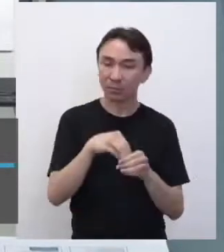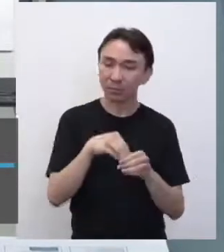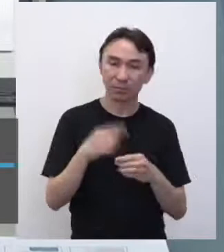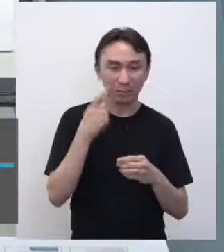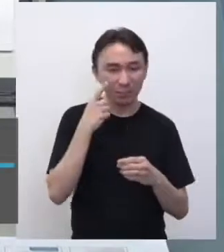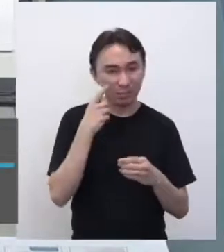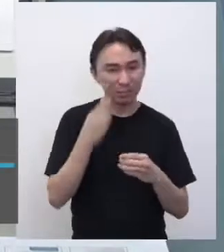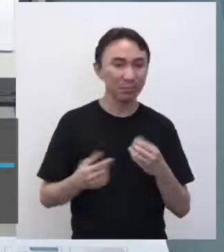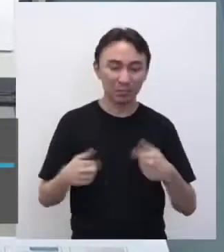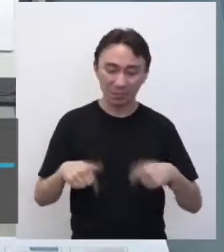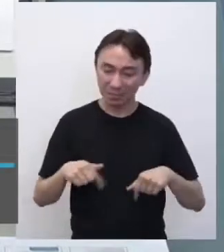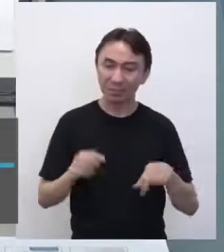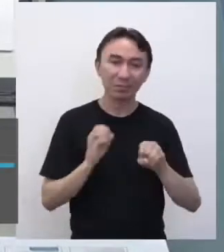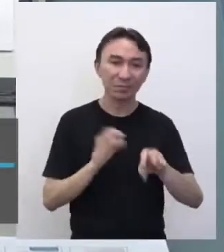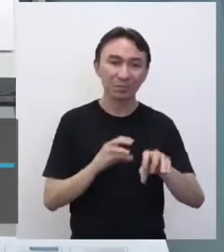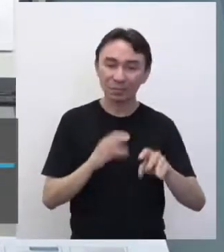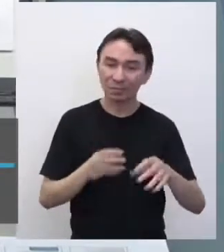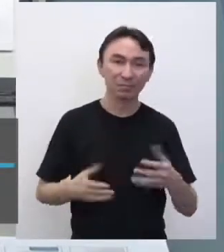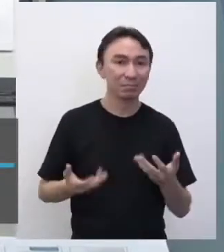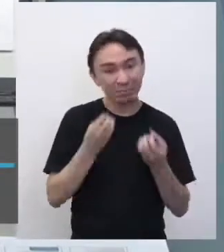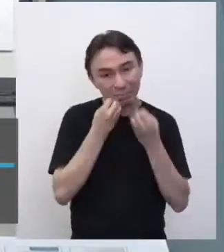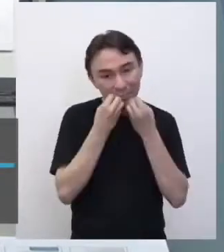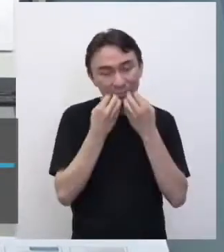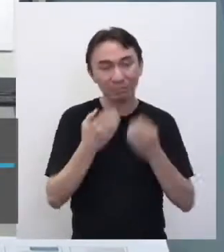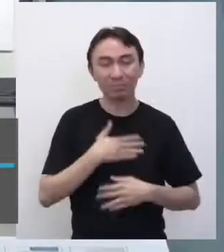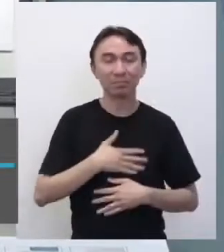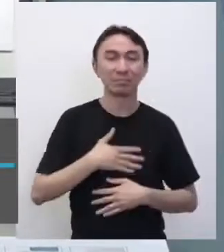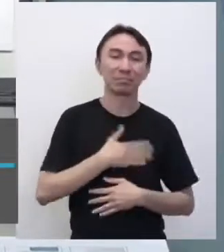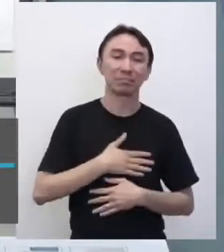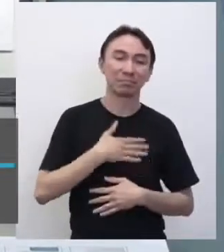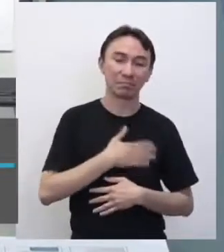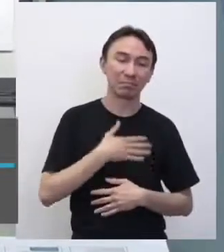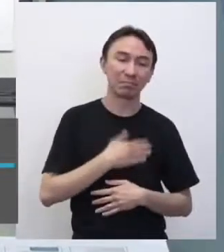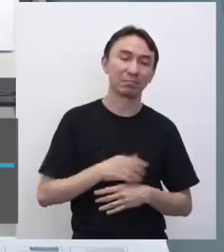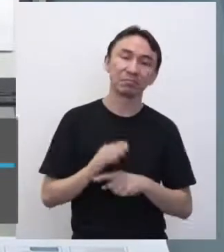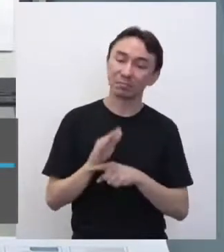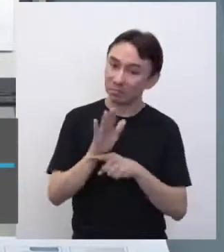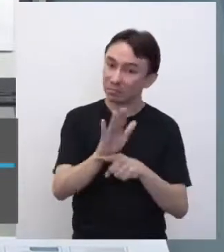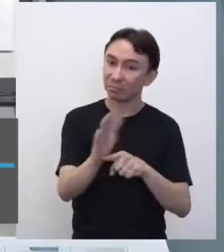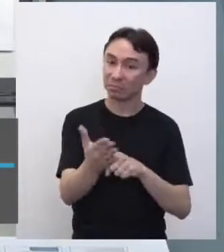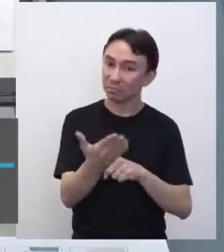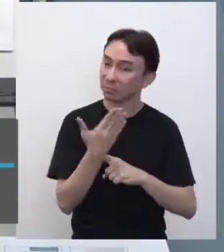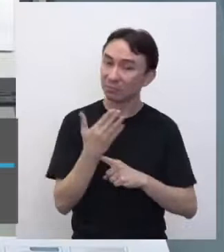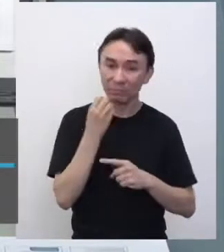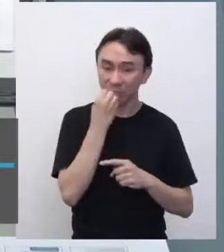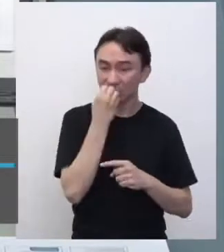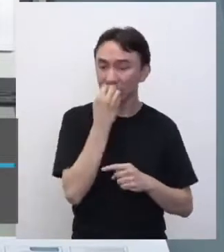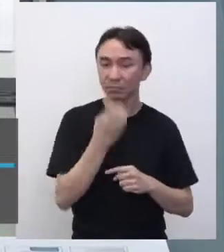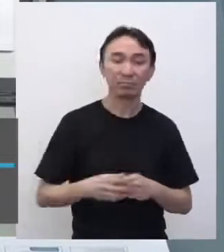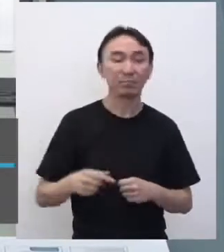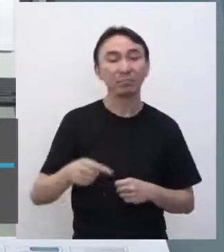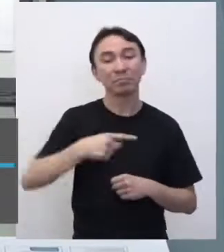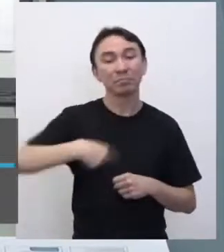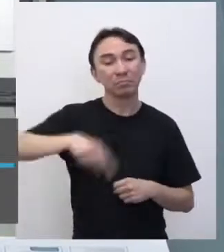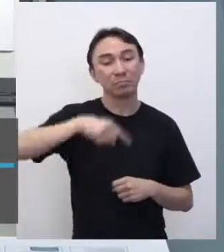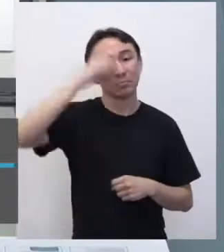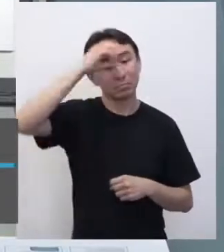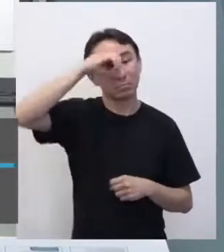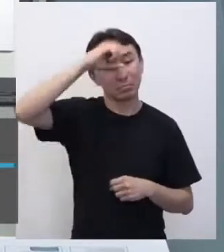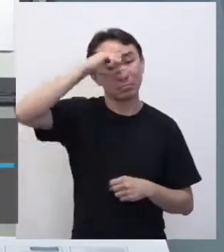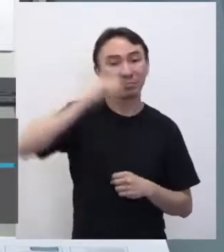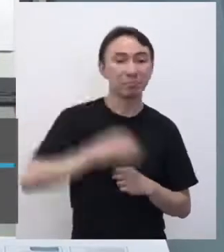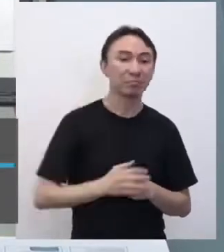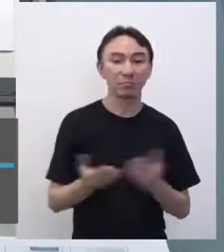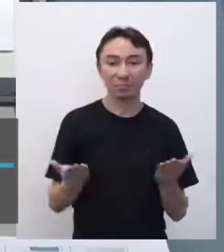mais agitada, né, Antônio? Então, o Forms ajuda bastante a gente e ajuda os alunos também, a gente vai aprendendo, por enquanto,